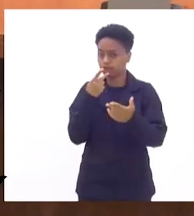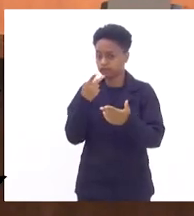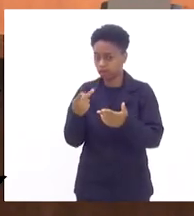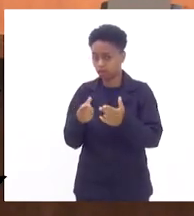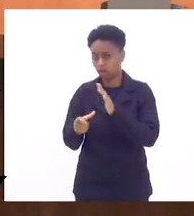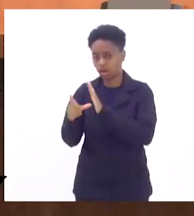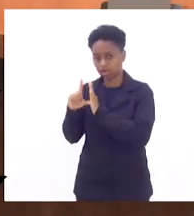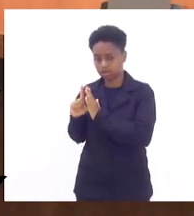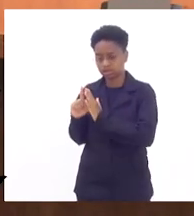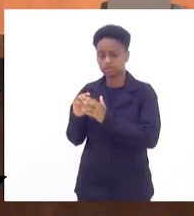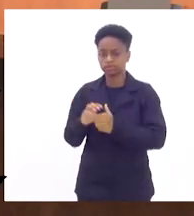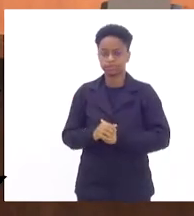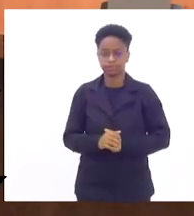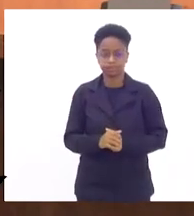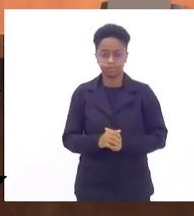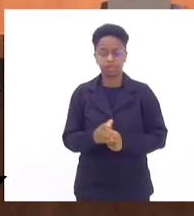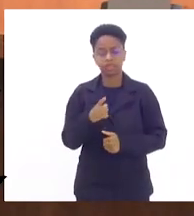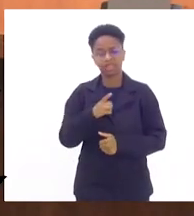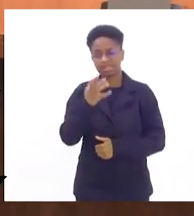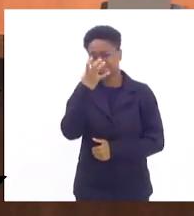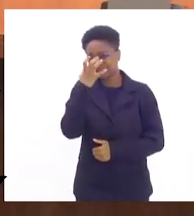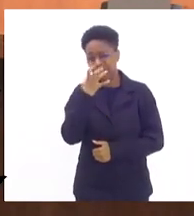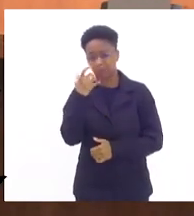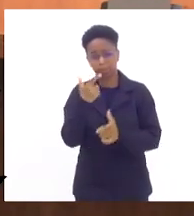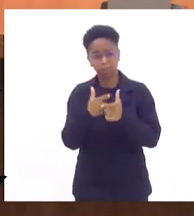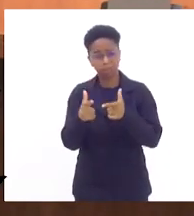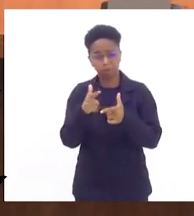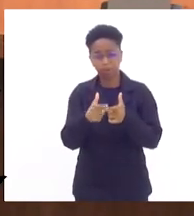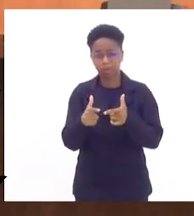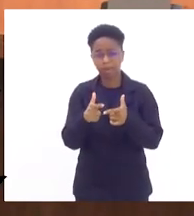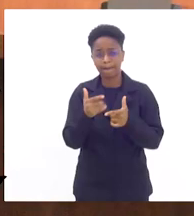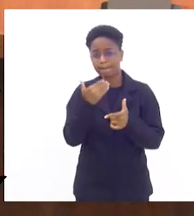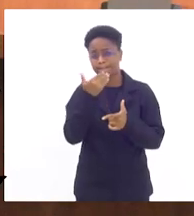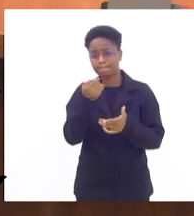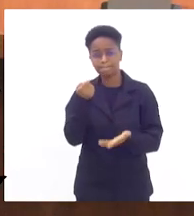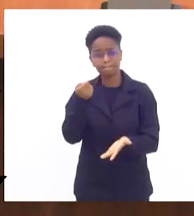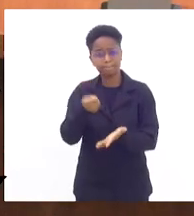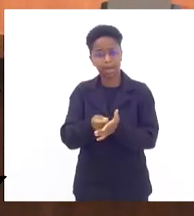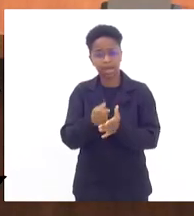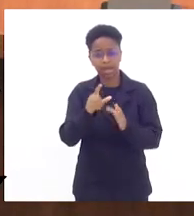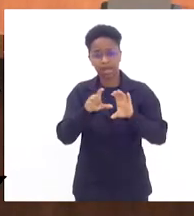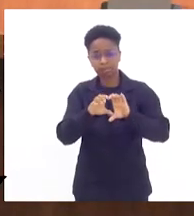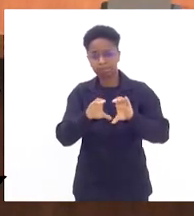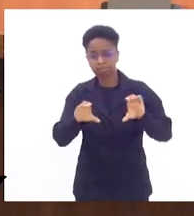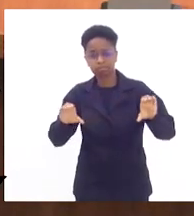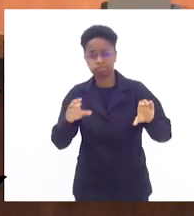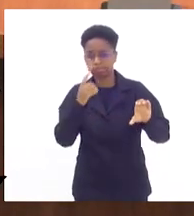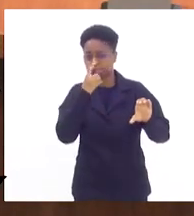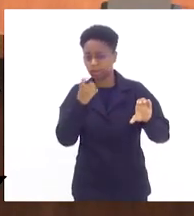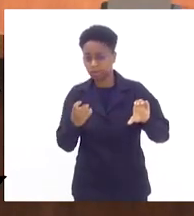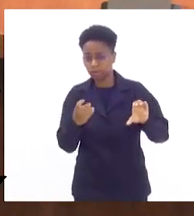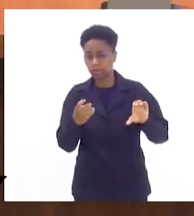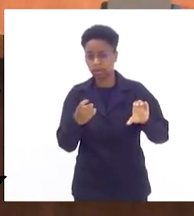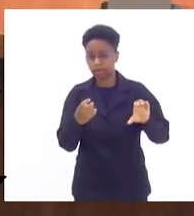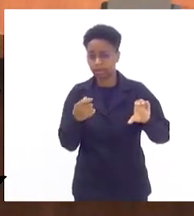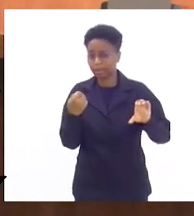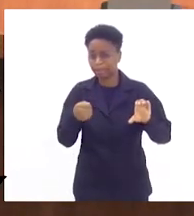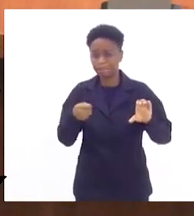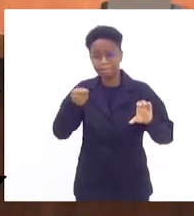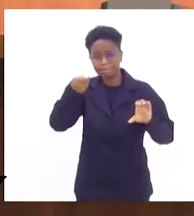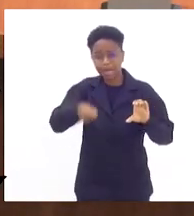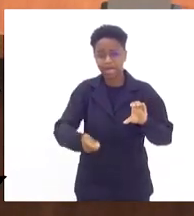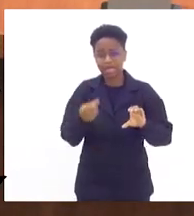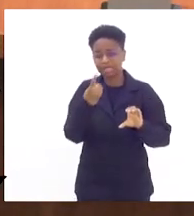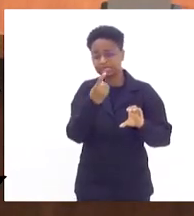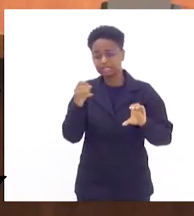sério problema com a possível cobrança de esgoto, que o senhor falou aqui. É uma covardia querer cobrar